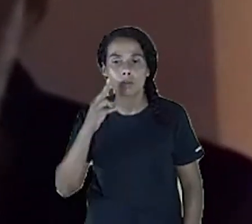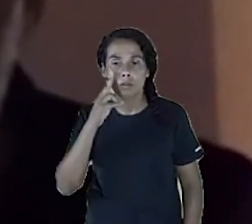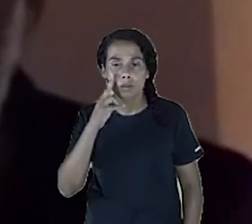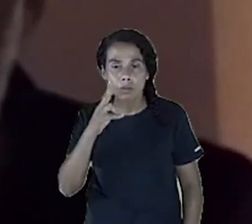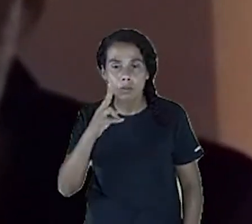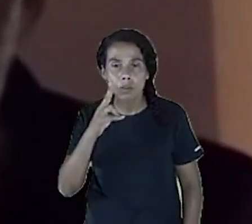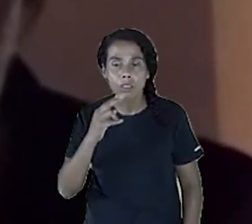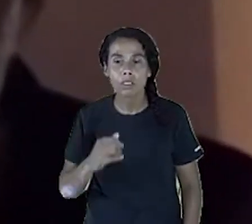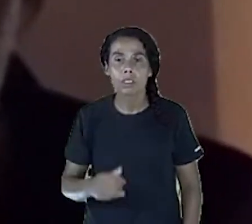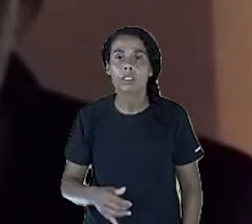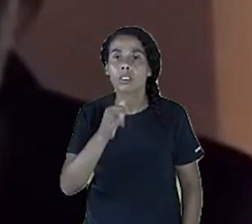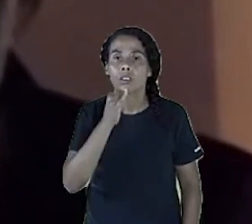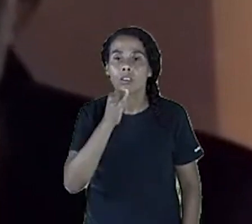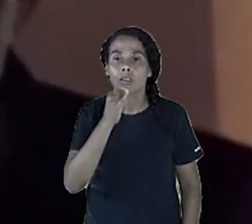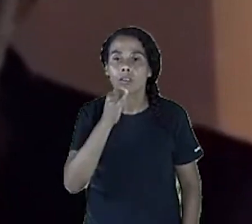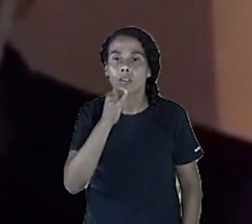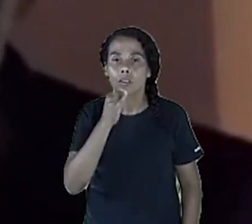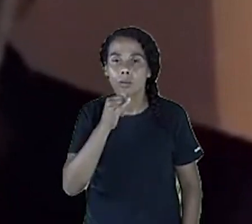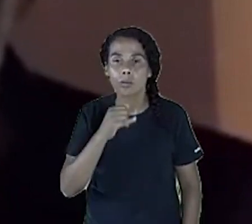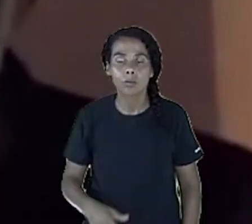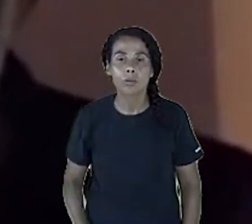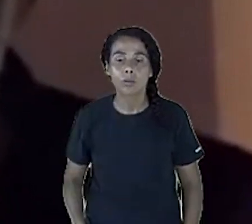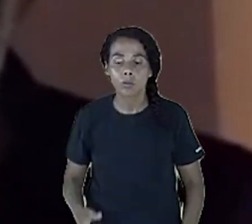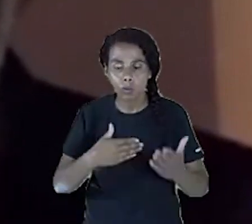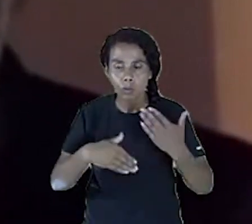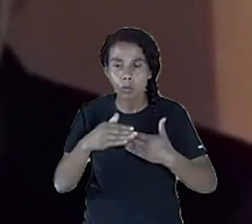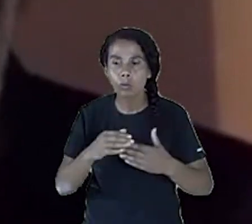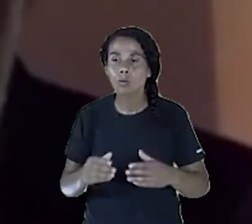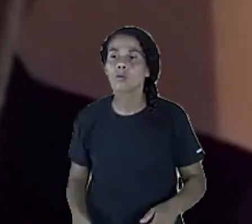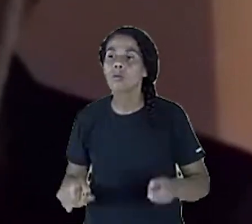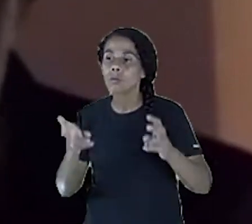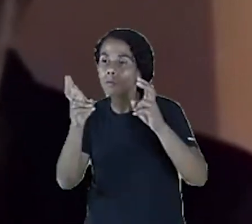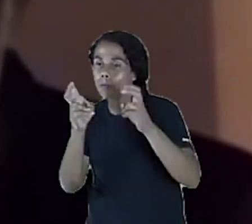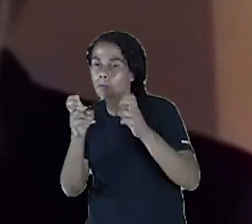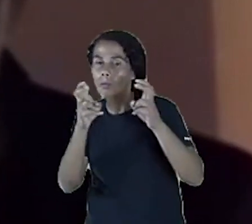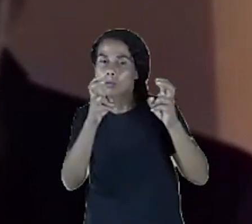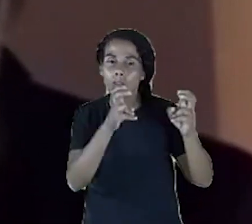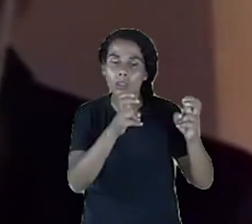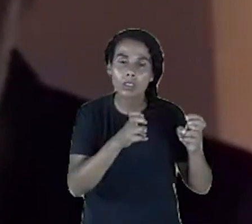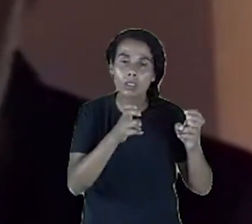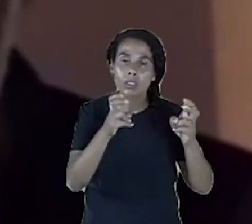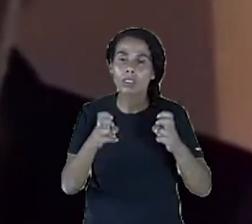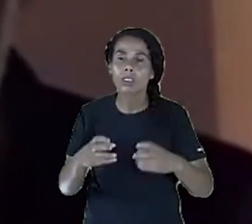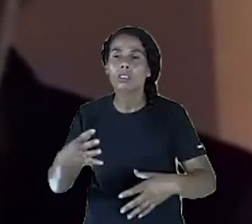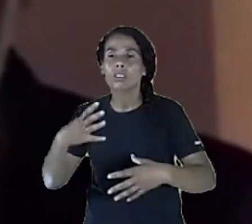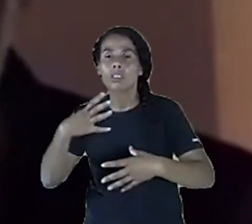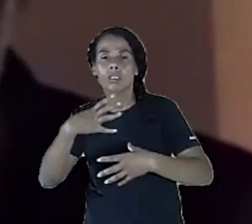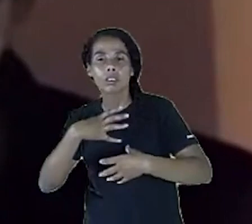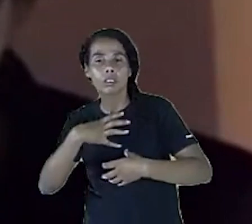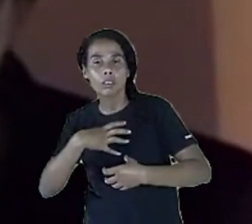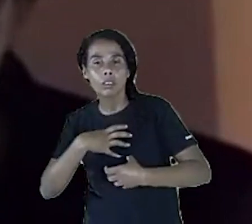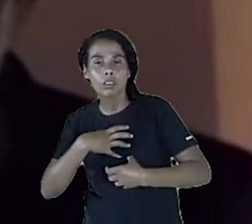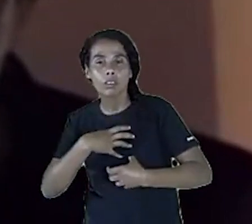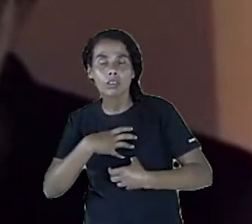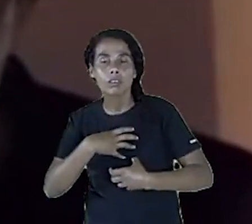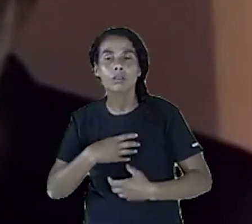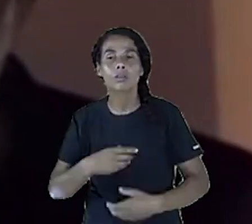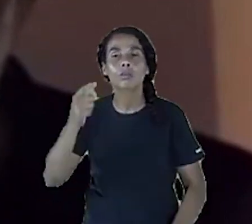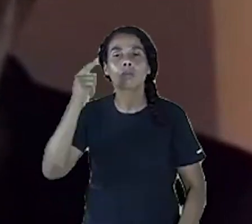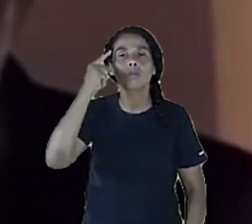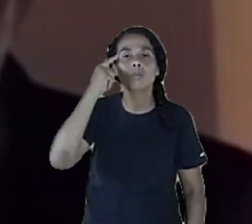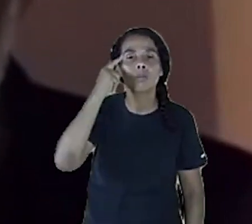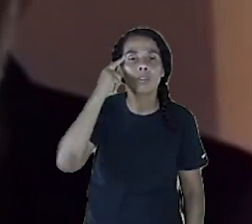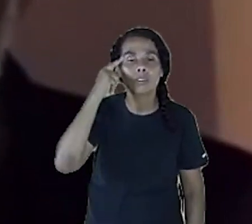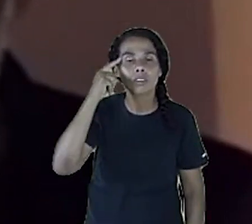de registrar o sentir, o pensar, não é? Foi